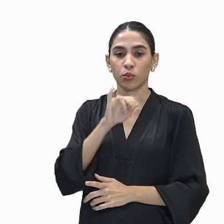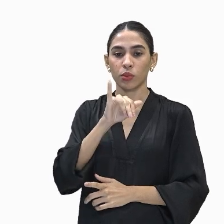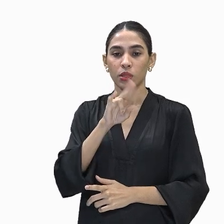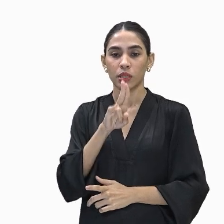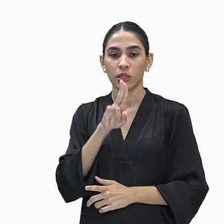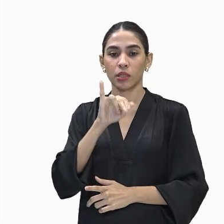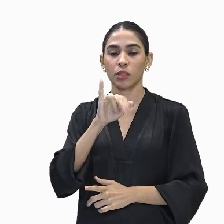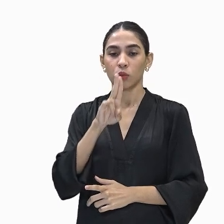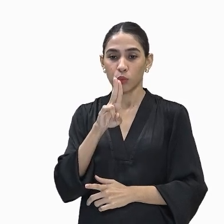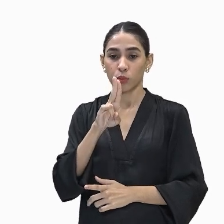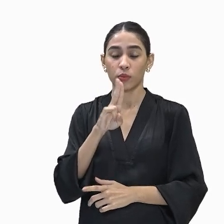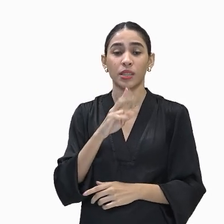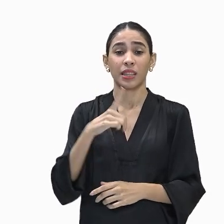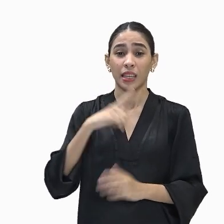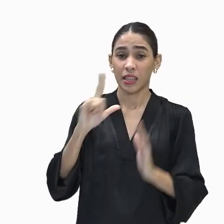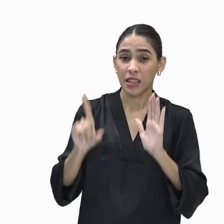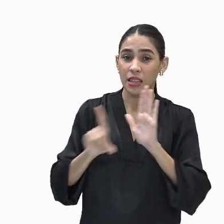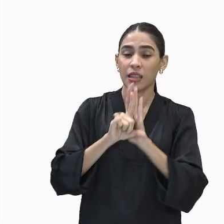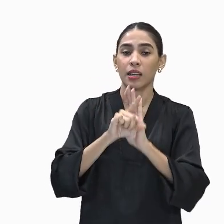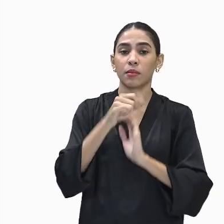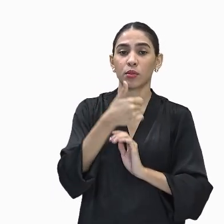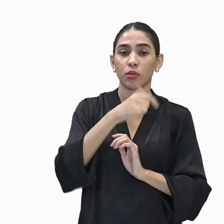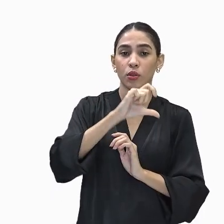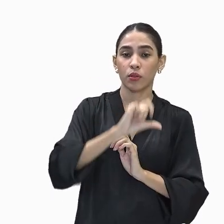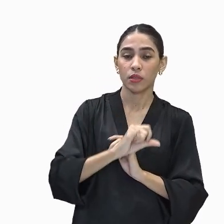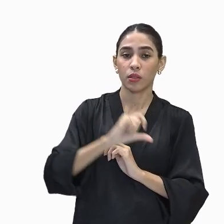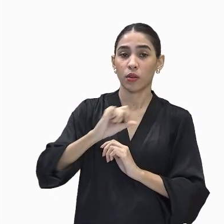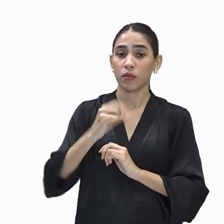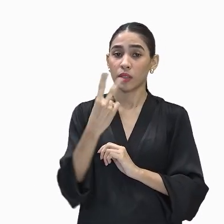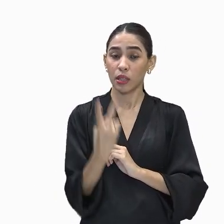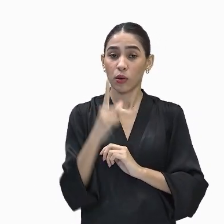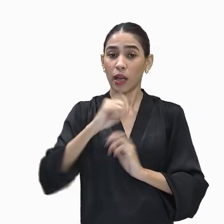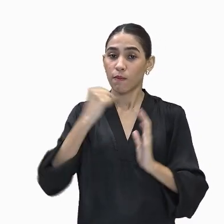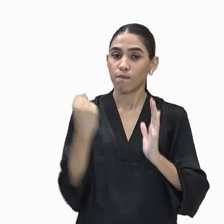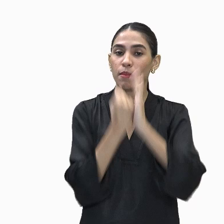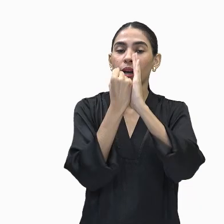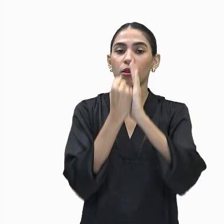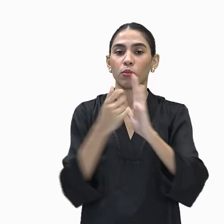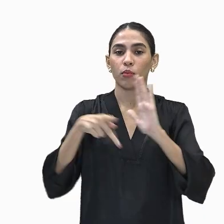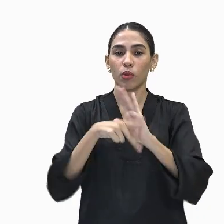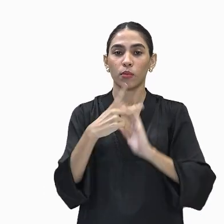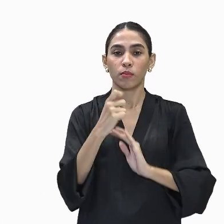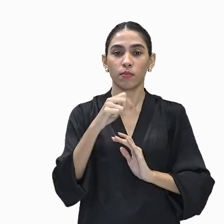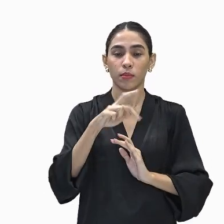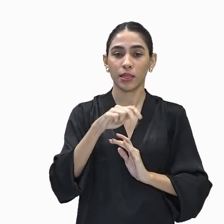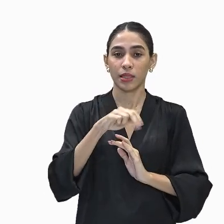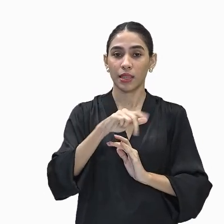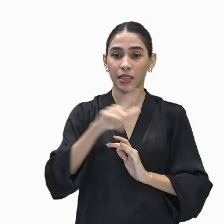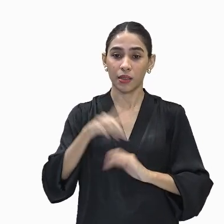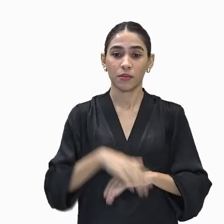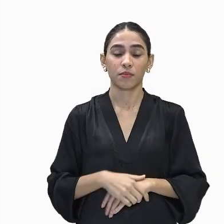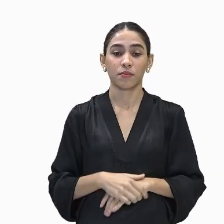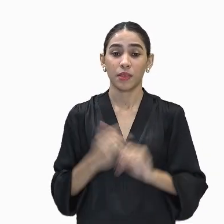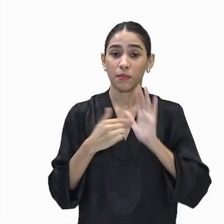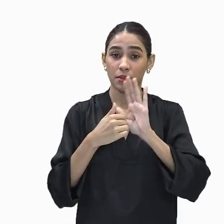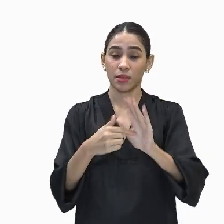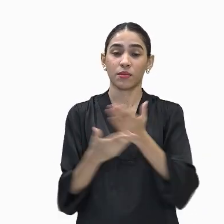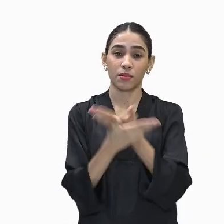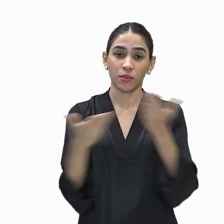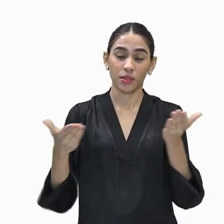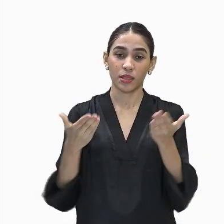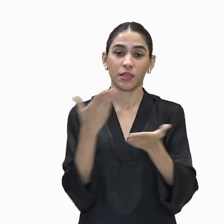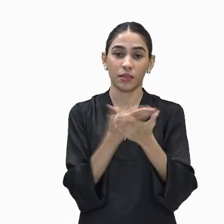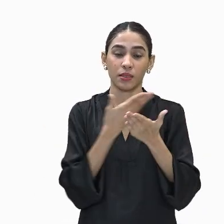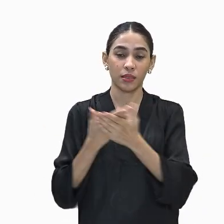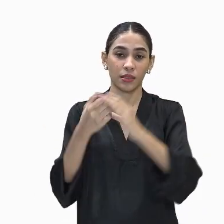1992, onde ela foi considerada ali o símbolo do Pantanal, tá bom? Então, a gente trouxe aí para vocês